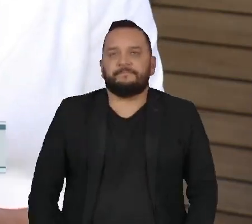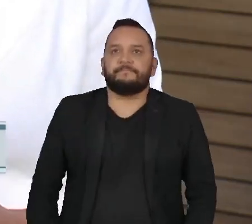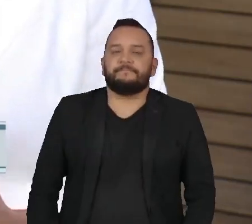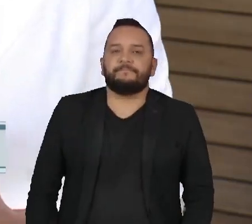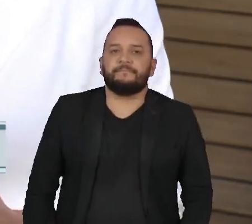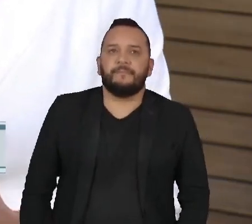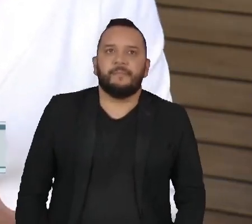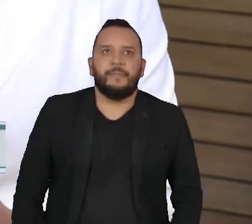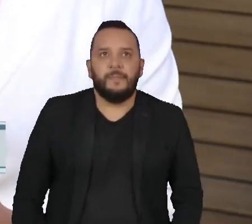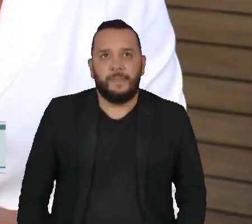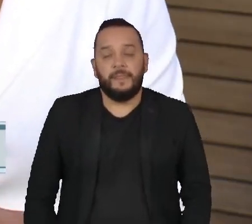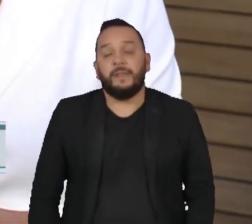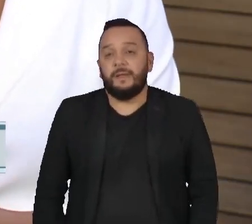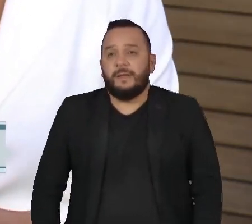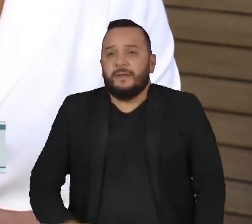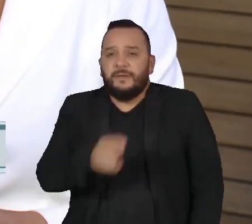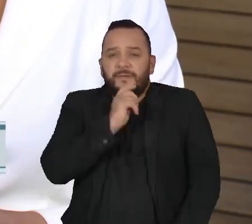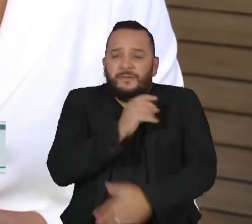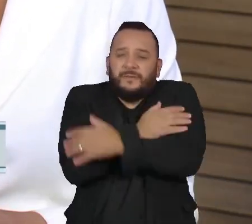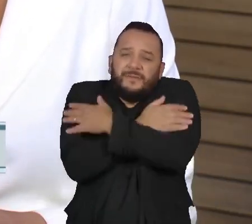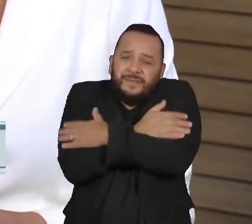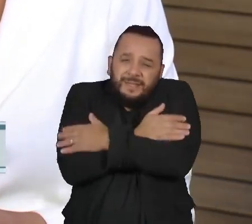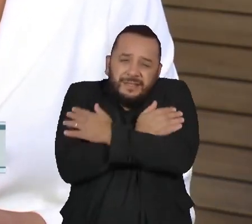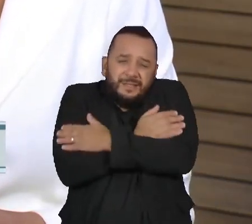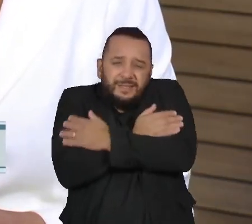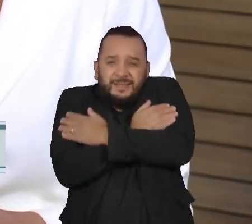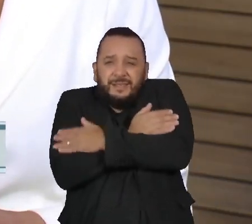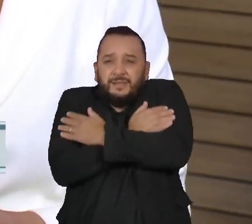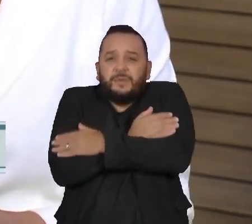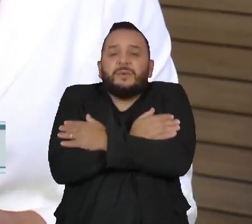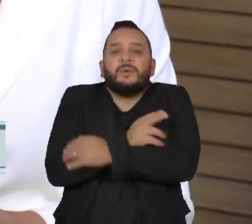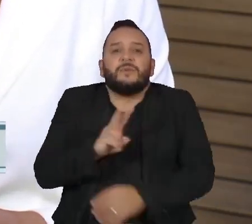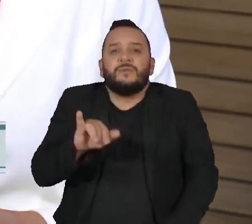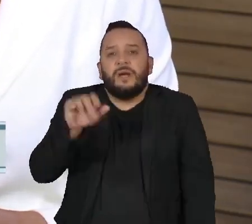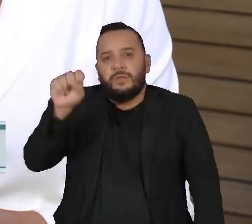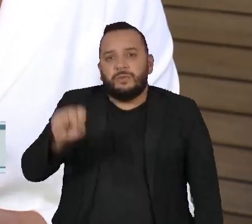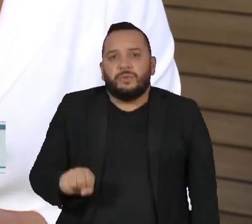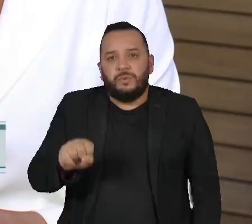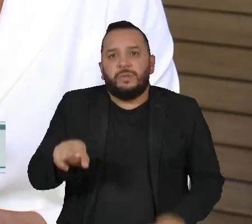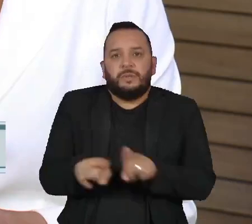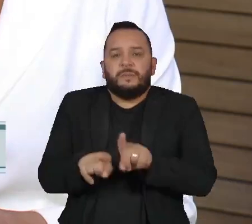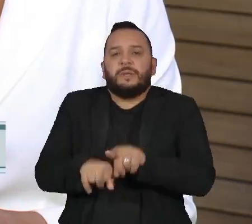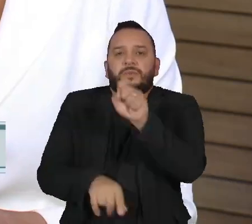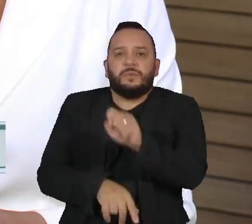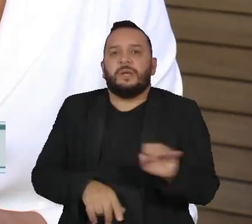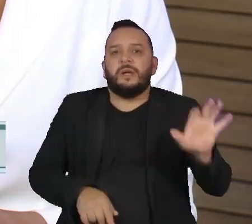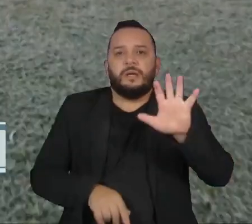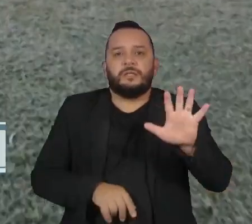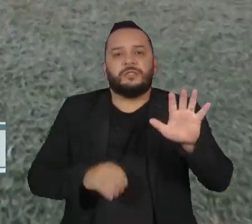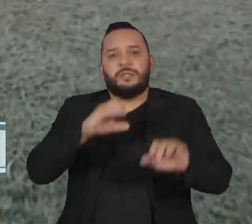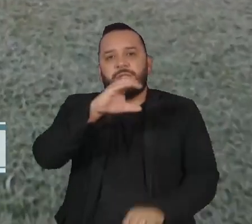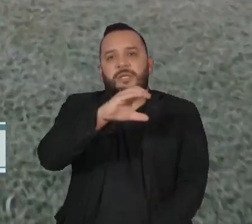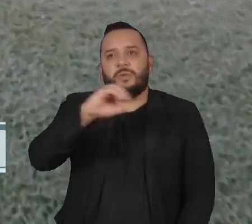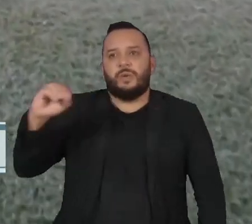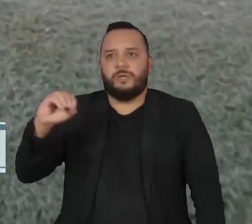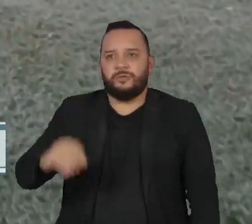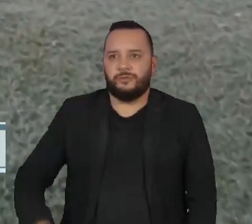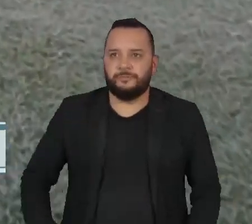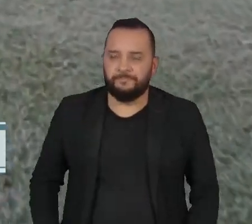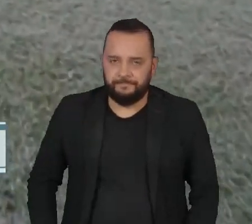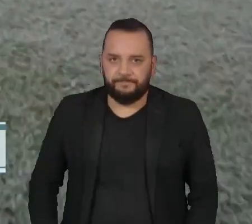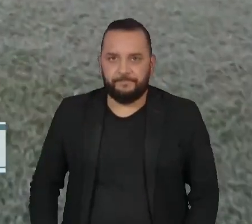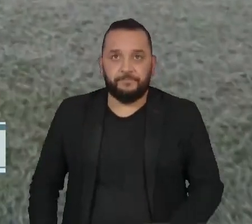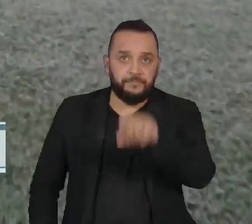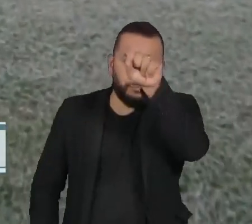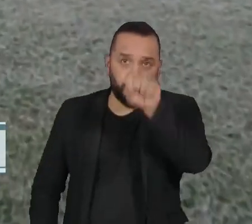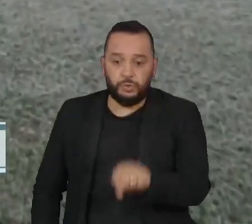e a primeira onda de frio deste inverno vai atingir as regiões Sul Sudeste e centro-oeste na região sul